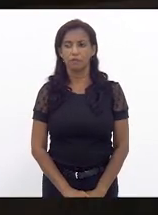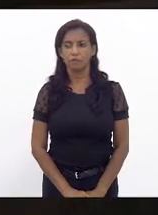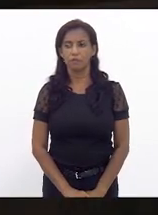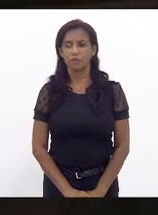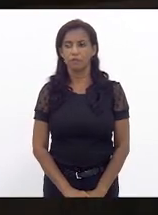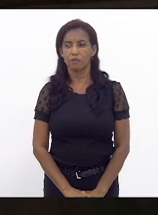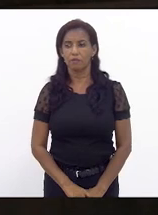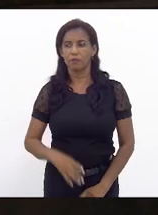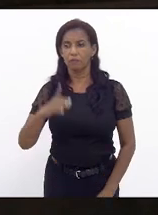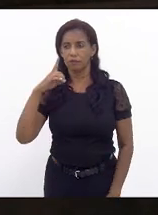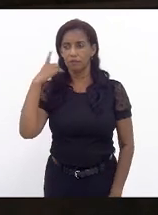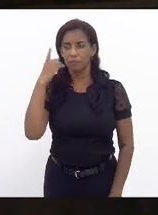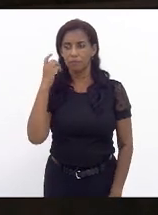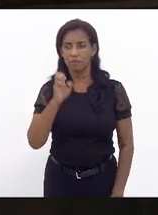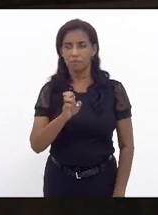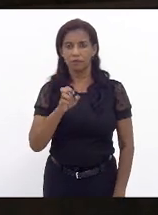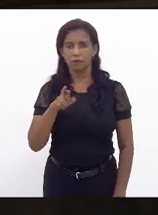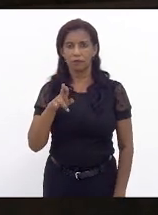Deputado Eurico Júnior.